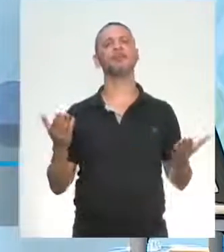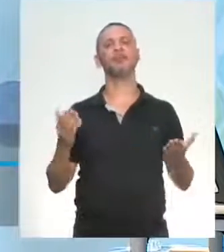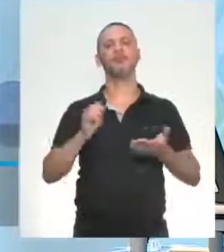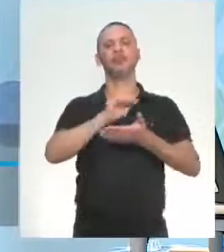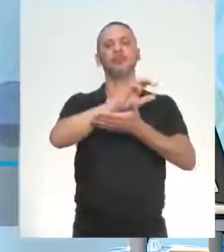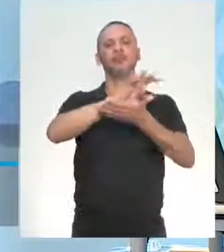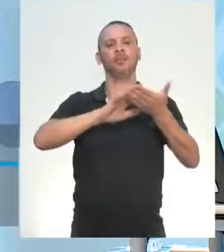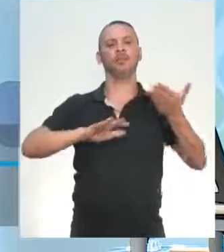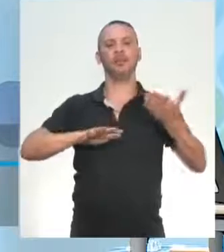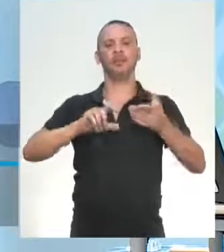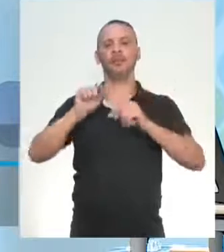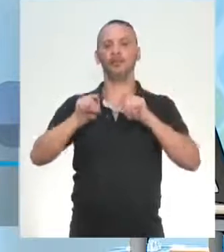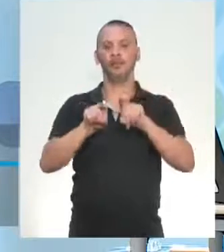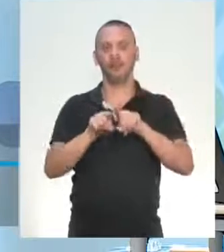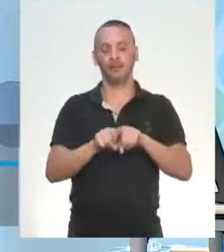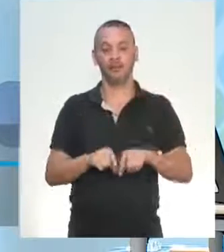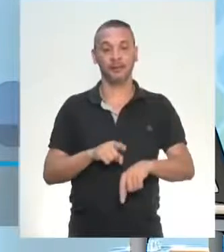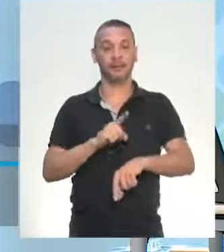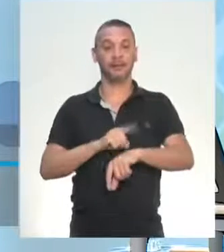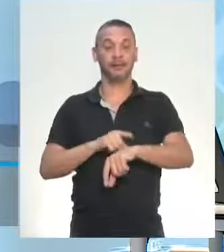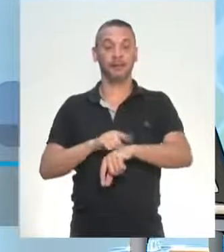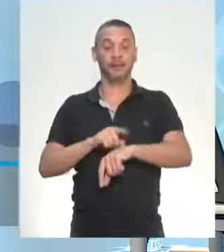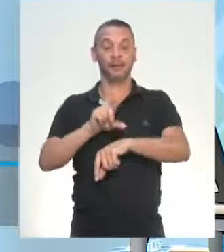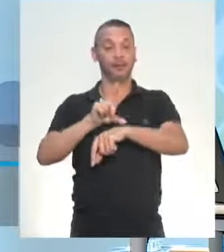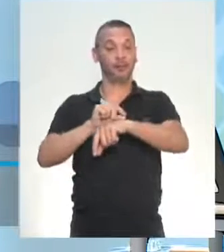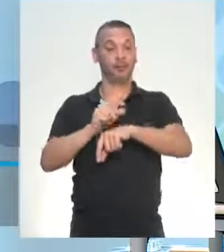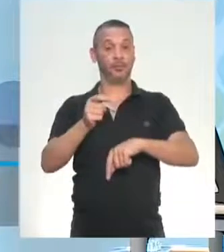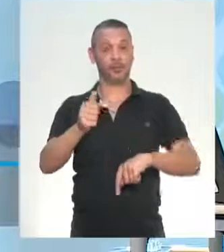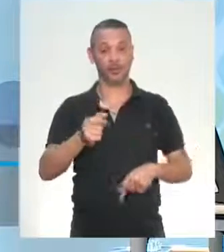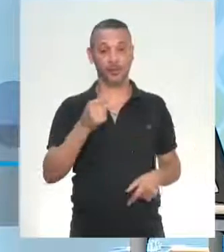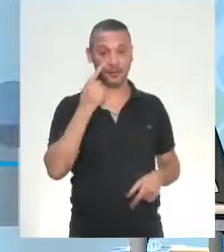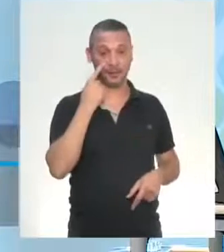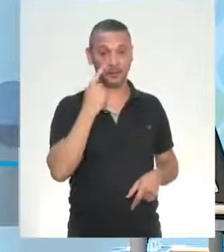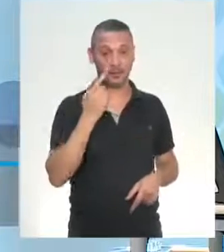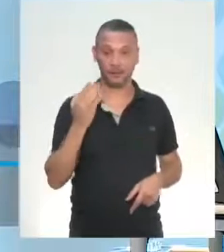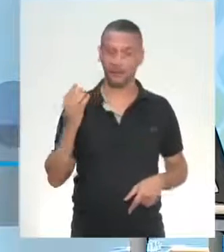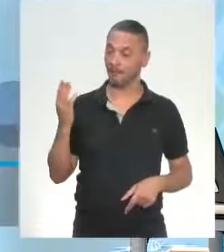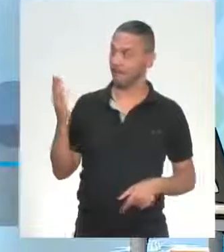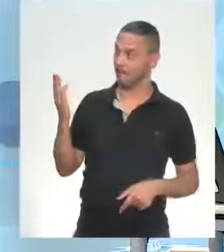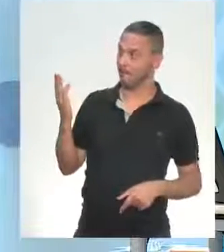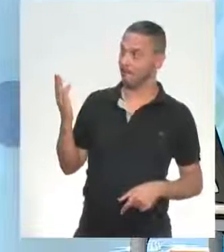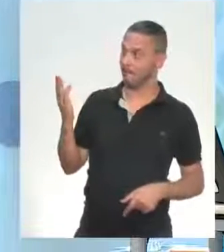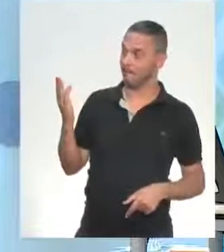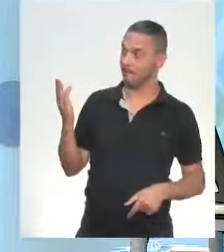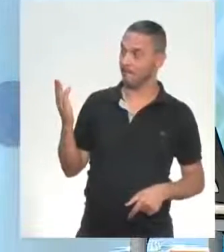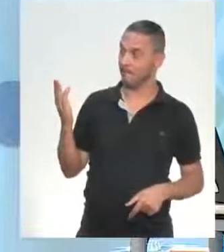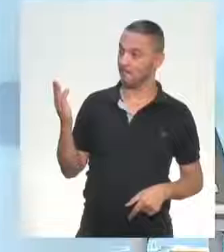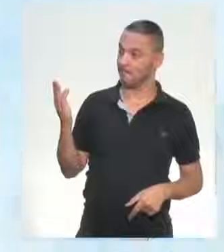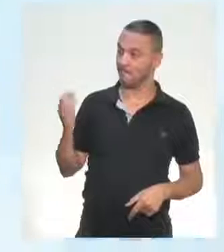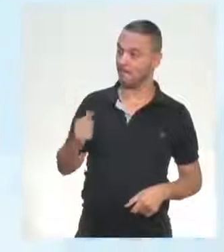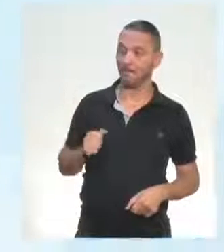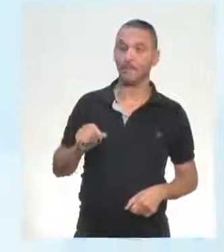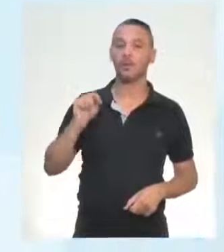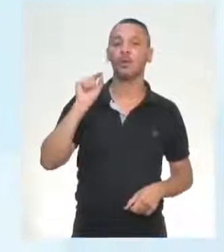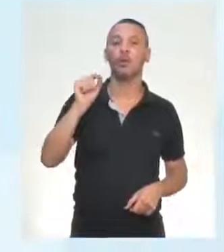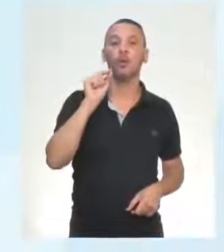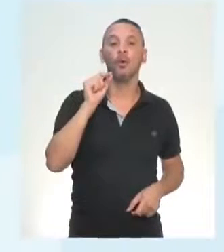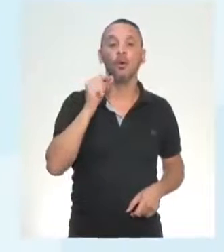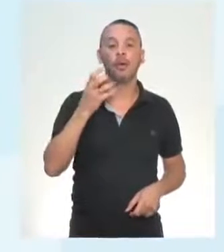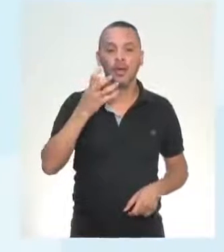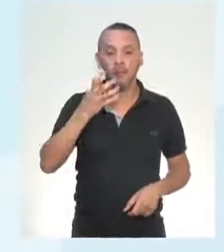uma atividade, embora o tempo esteja acabando, mas nós vamos deixar aqui na tela o que é